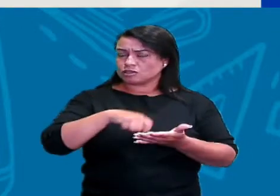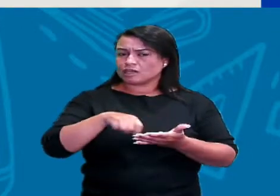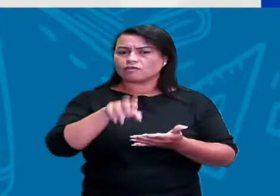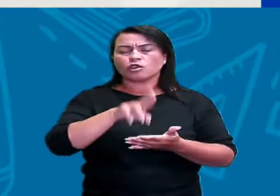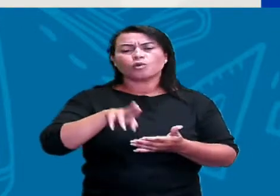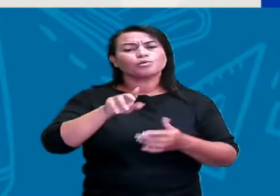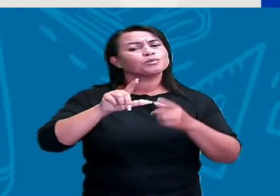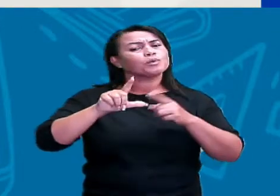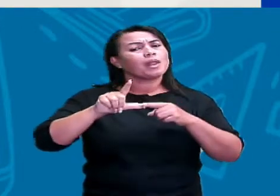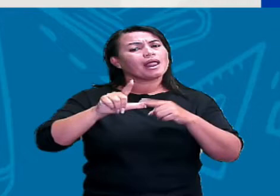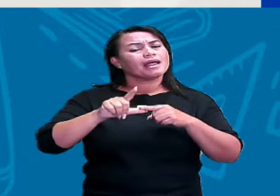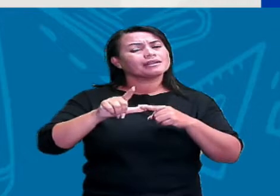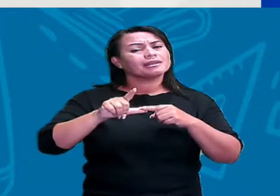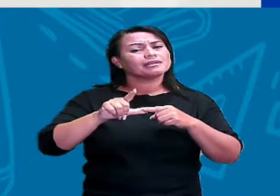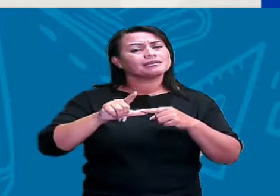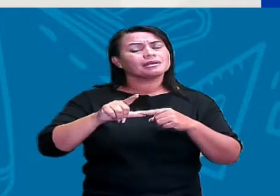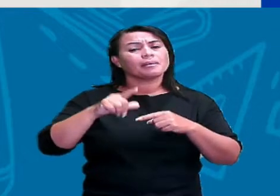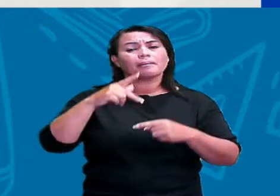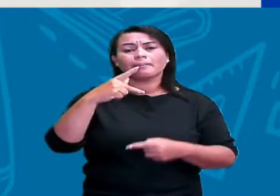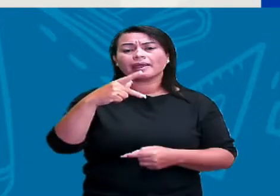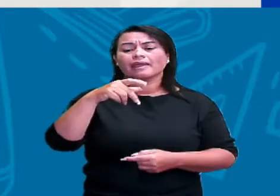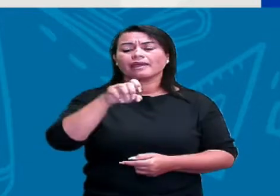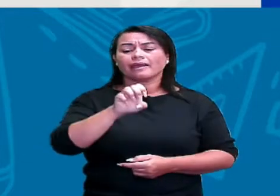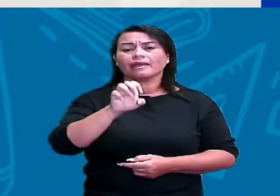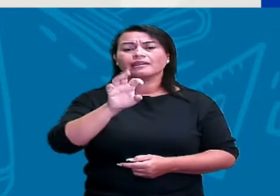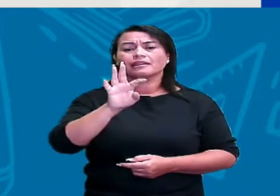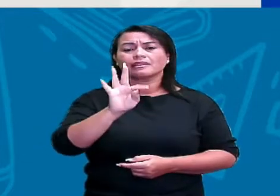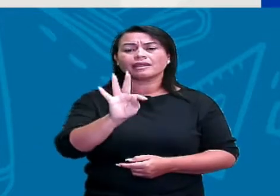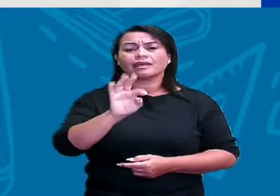as letras, né? Eu usei aqui